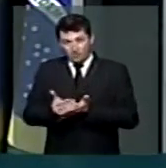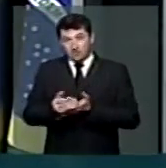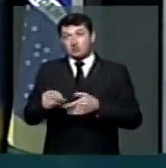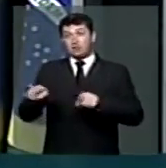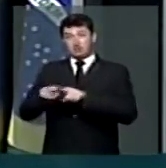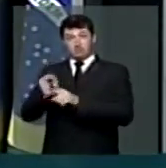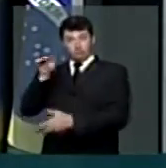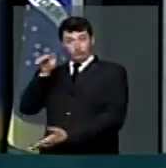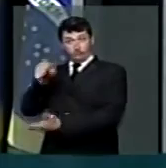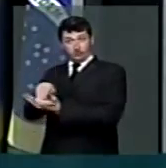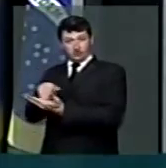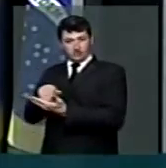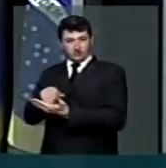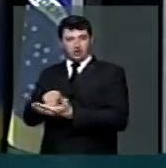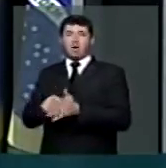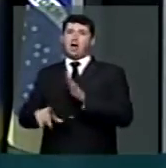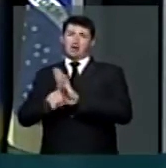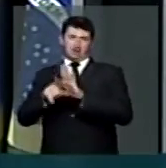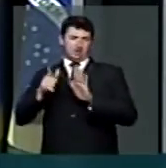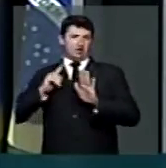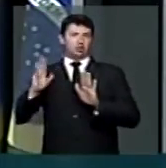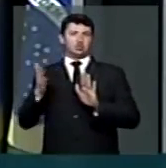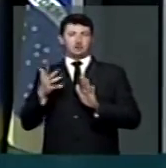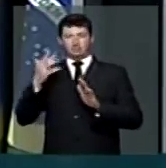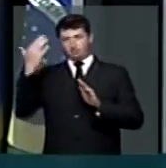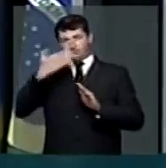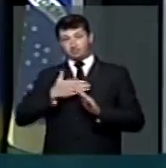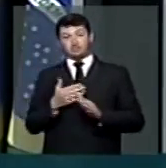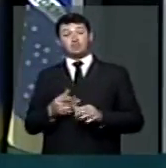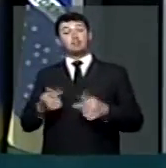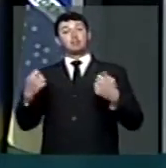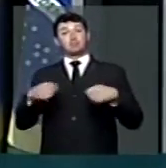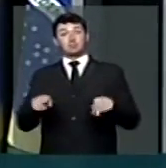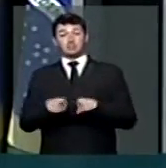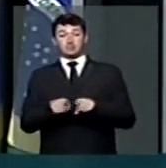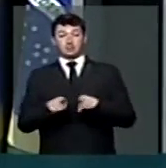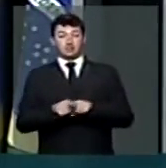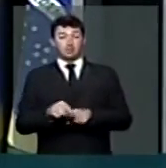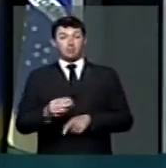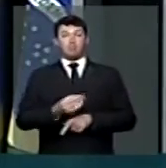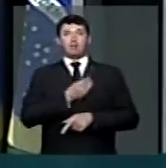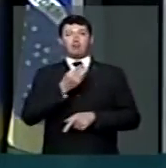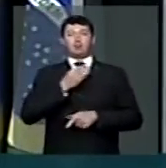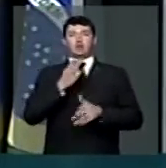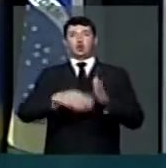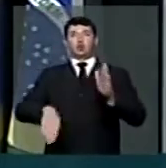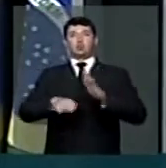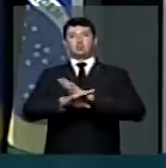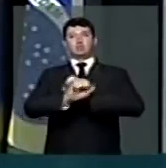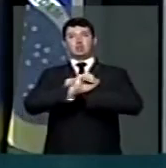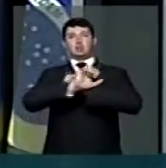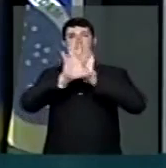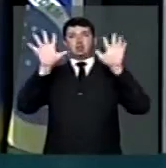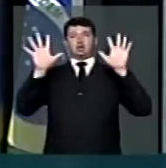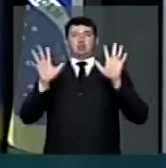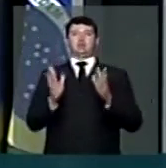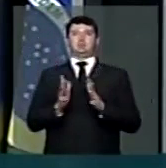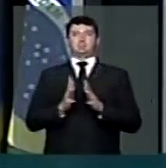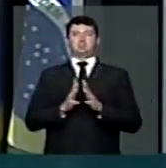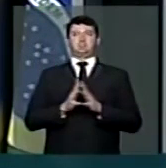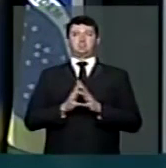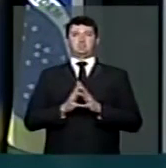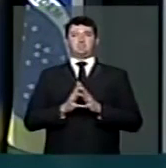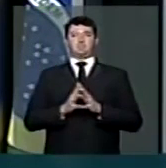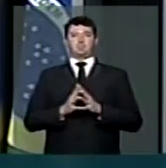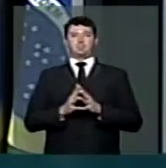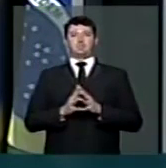mandato, que isso a lei já prevê, que ele tenha uma vida com absoluta transparência,